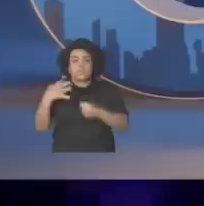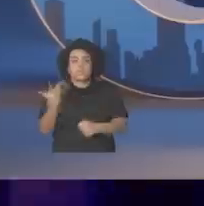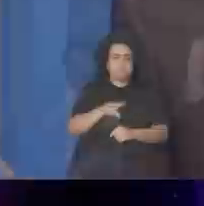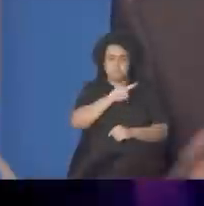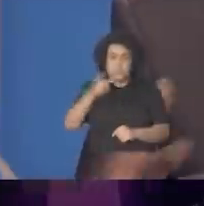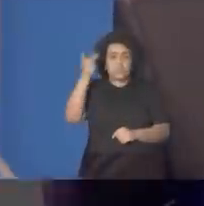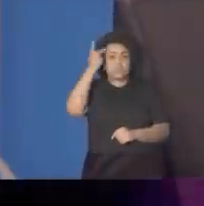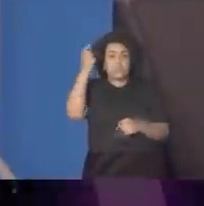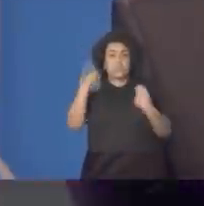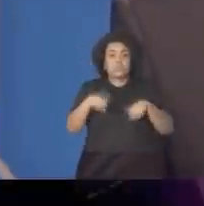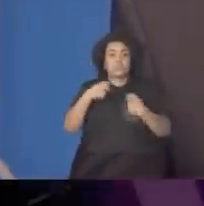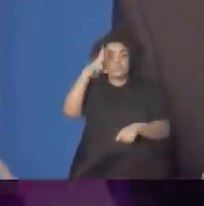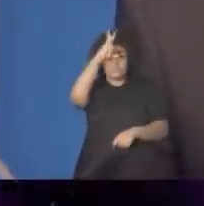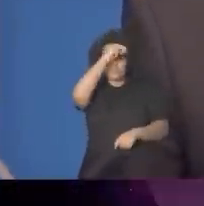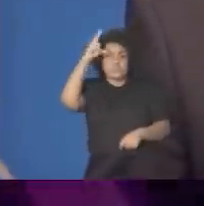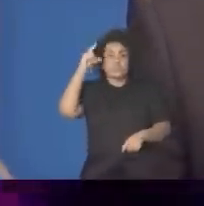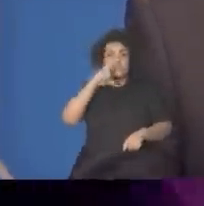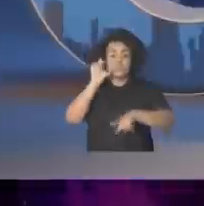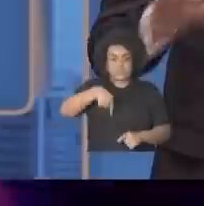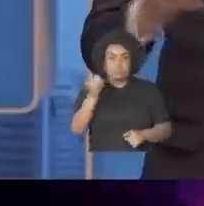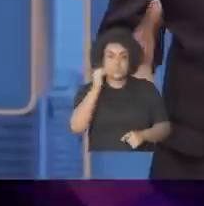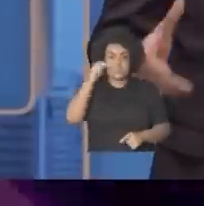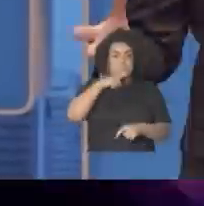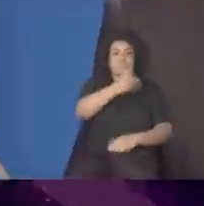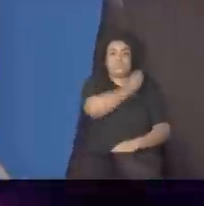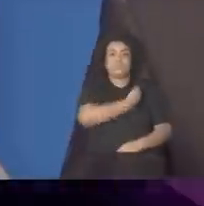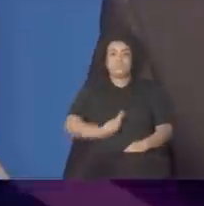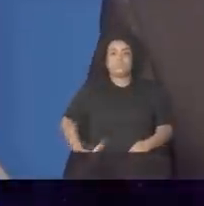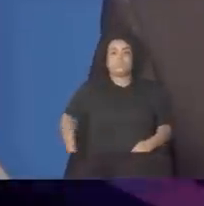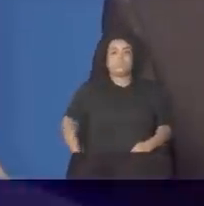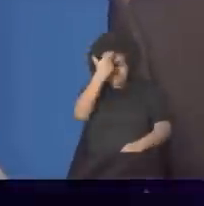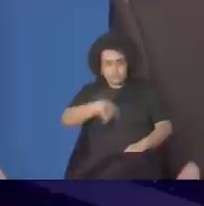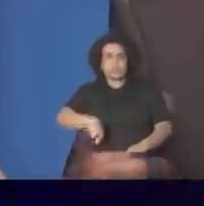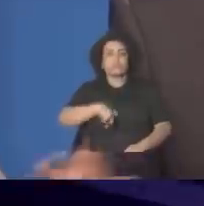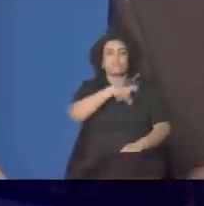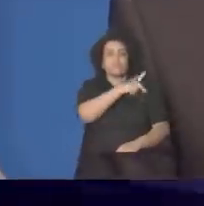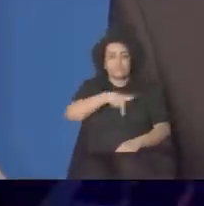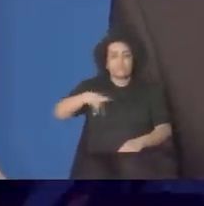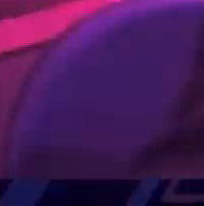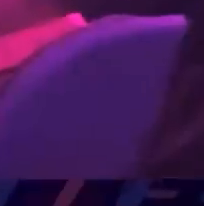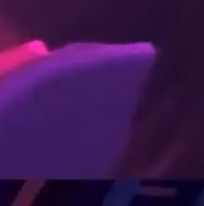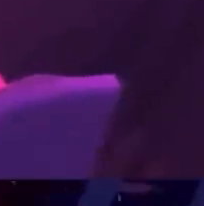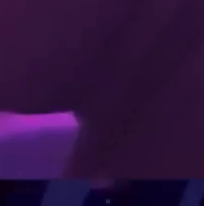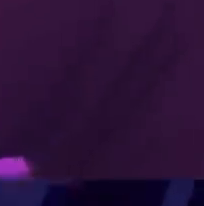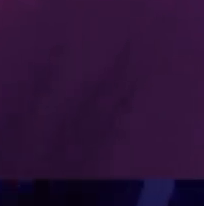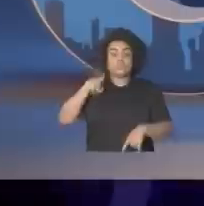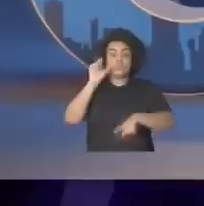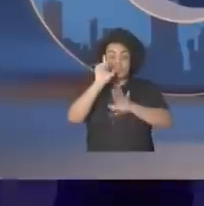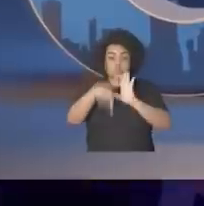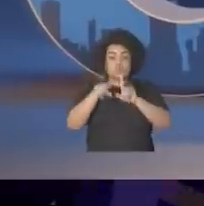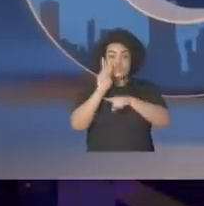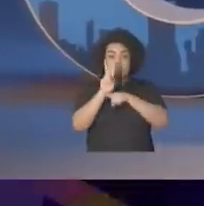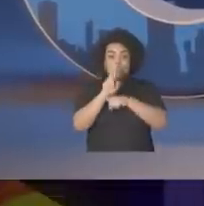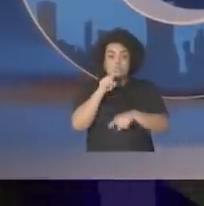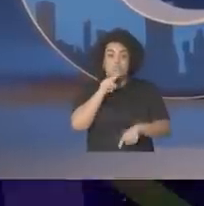no primeiro cano. O que São Paulo precisa é de um prefeito que deu uma mamadinha no presidente da República. Deu uma mamadinha.